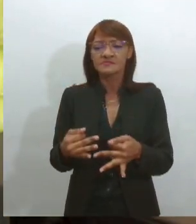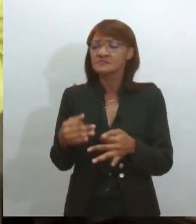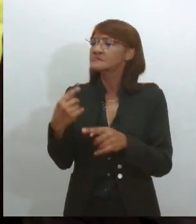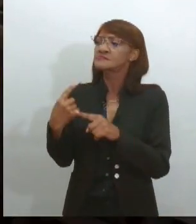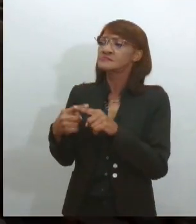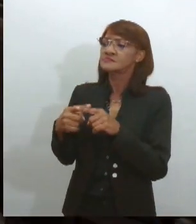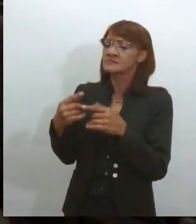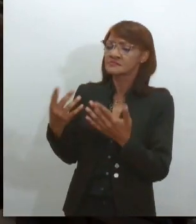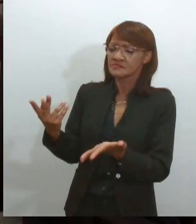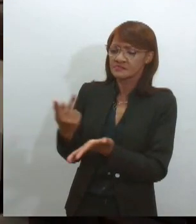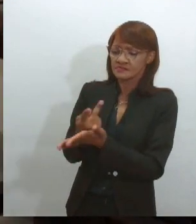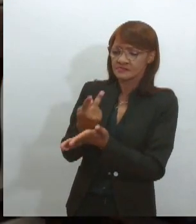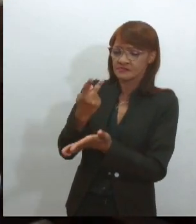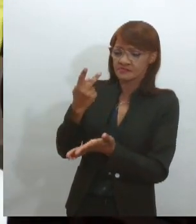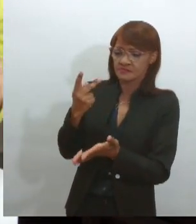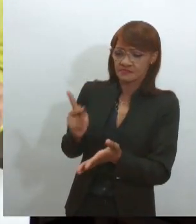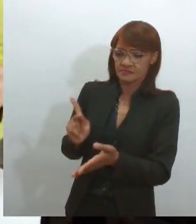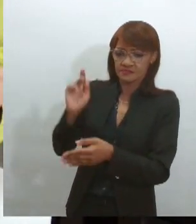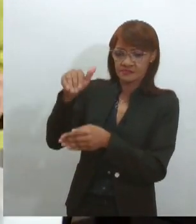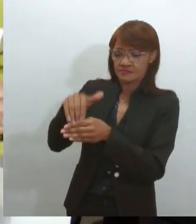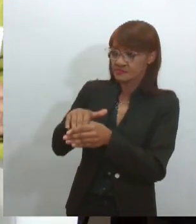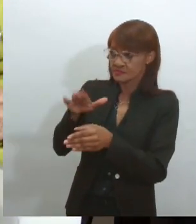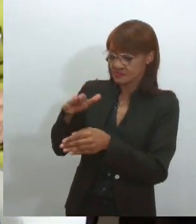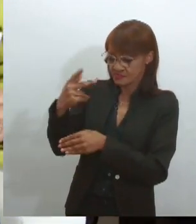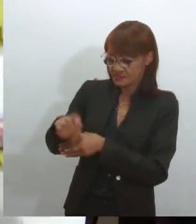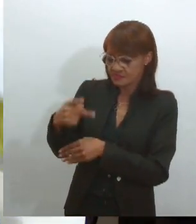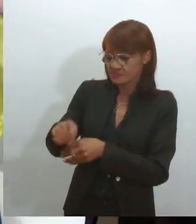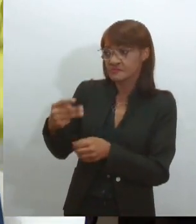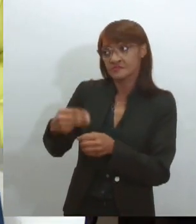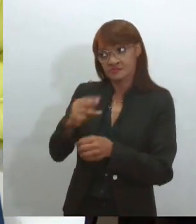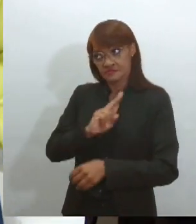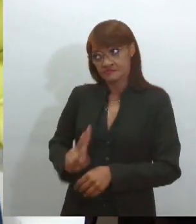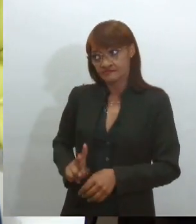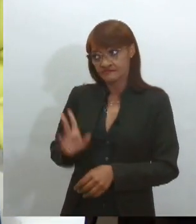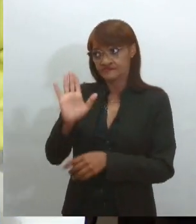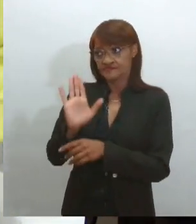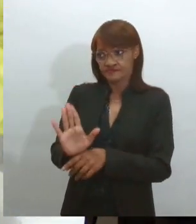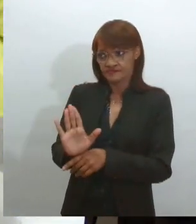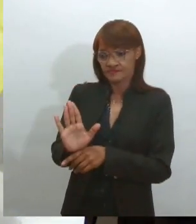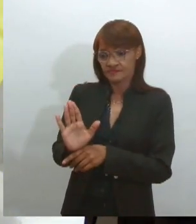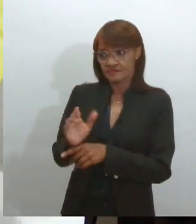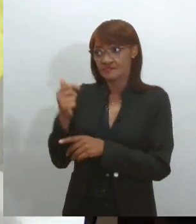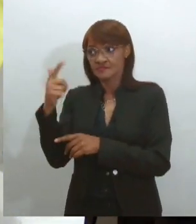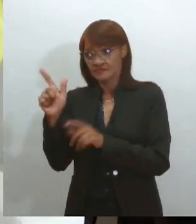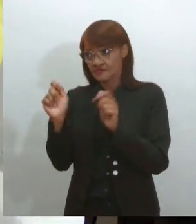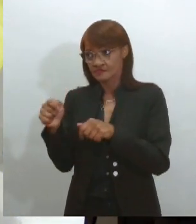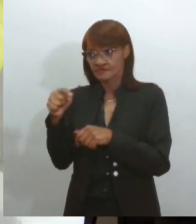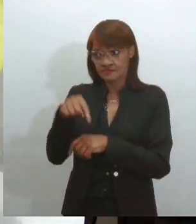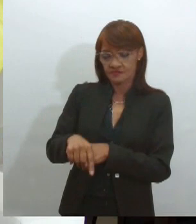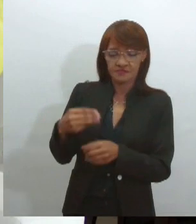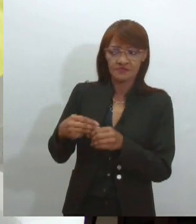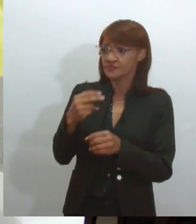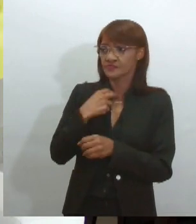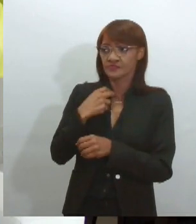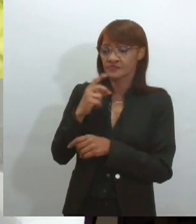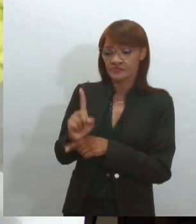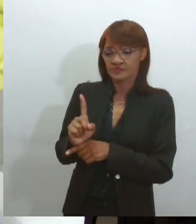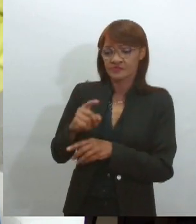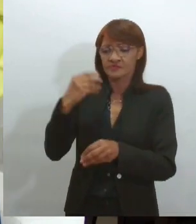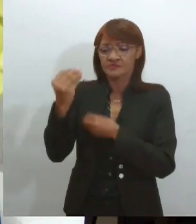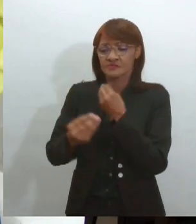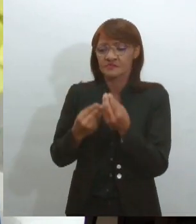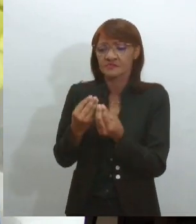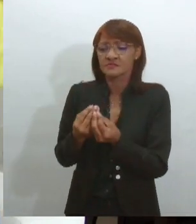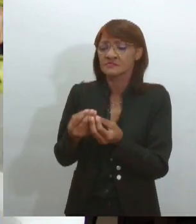justamente nas eleições municipais porque é permitido nas eleições Gerais não é isso mas as municipais não pode e esse eleitor que não fizer